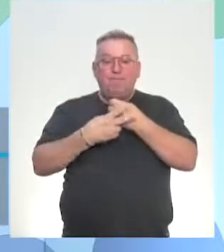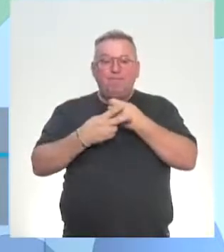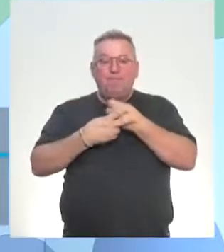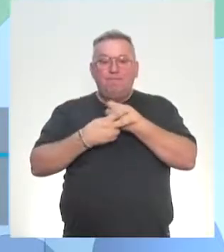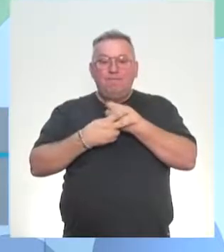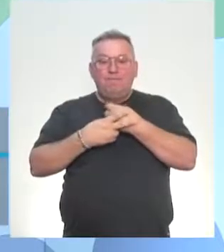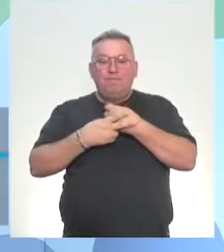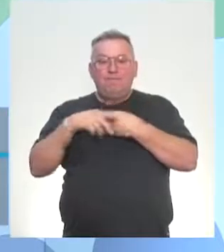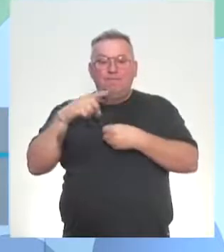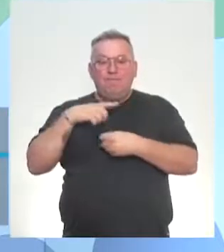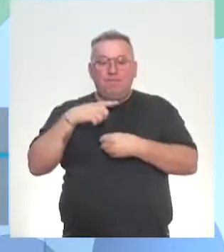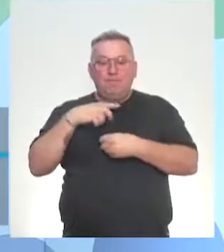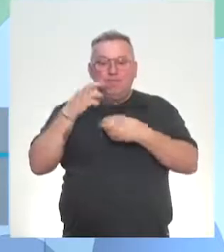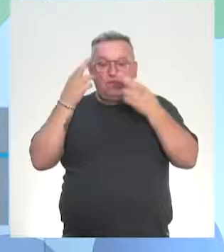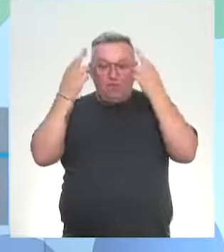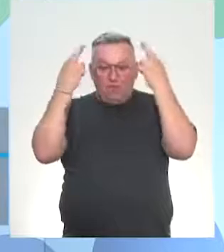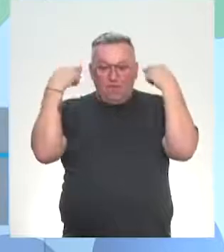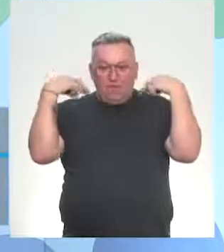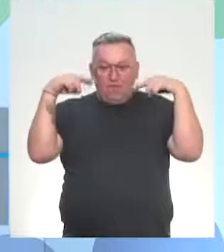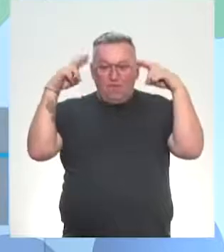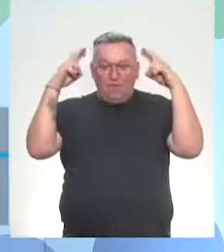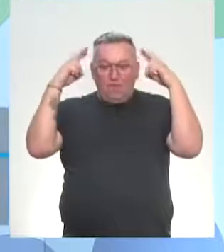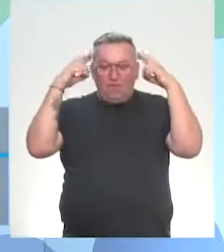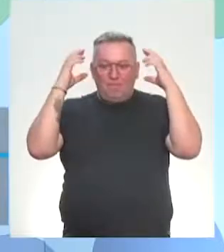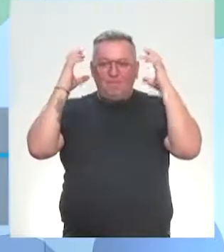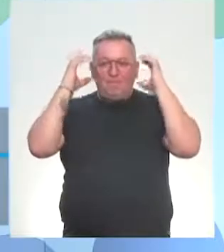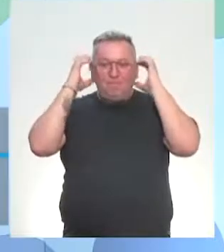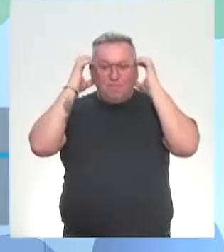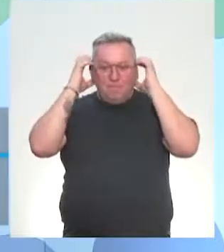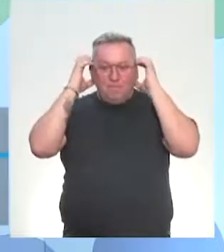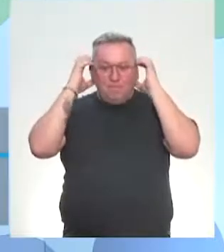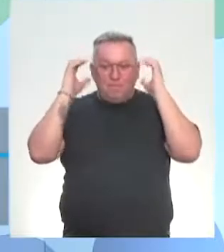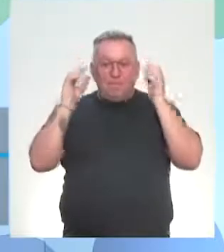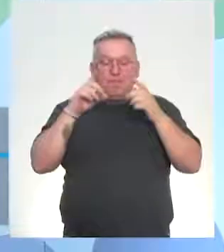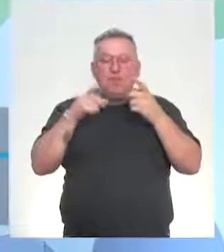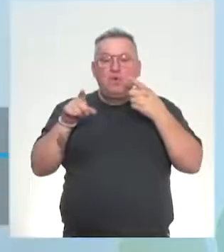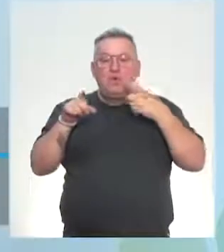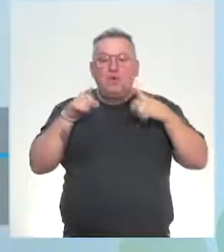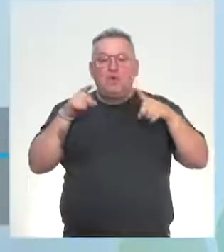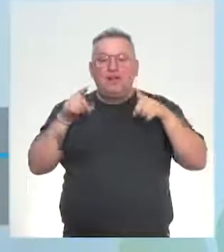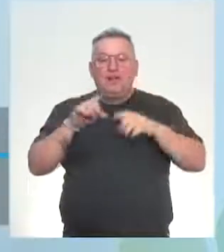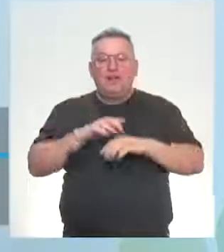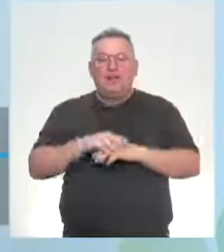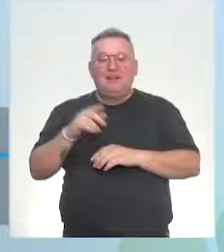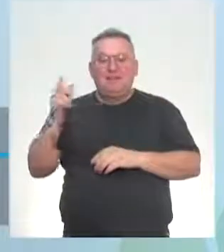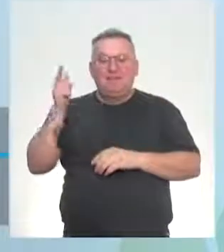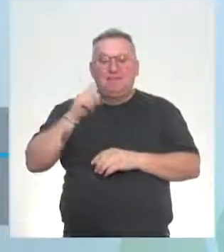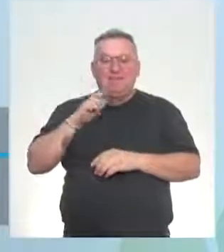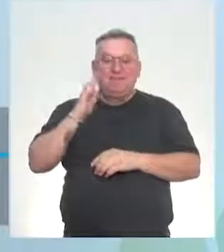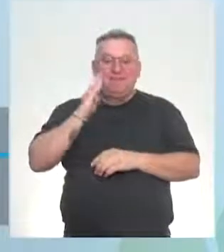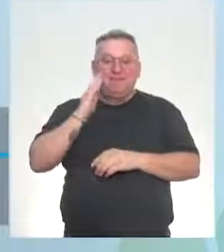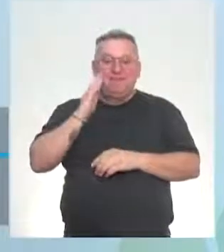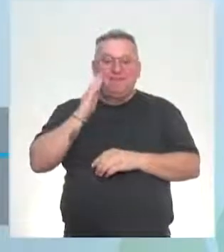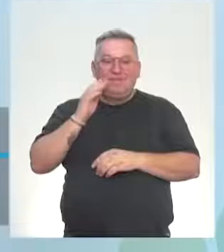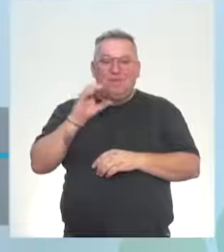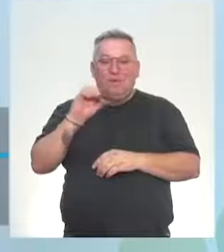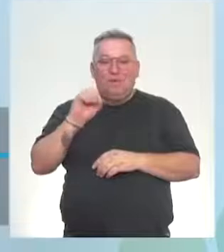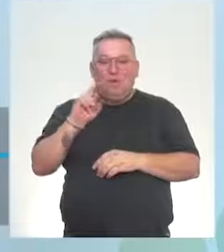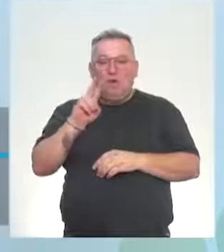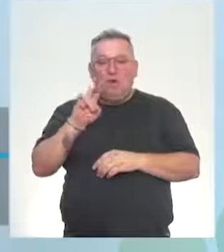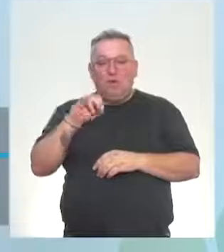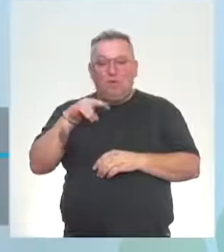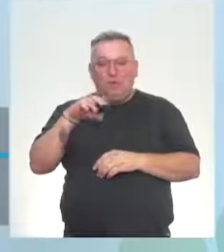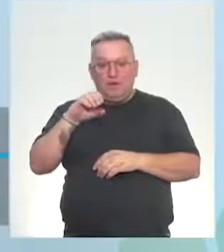Então, você tem ali a ovelha, ouvindo, música, que é música. Nossa, bem, eles gostei. conseguiram entender, né? O ovino ali